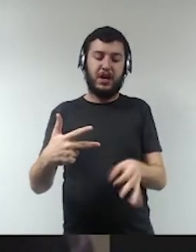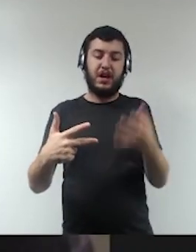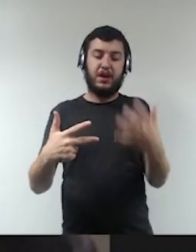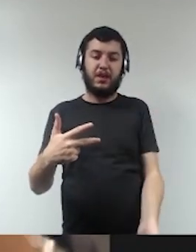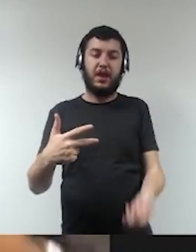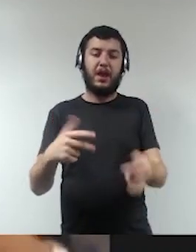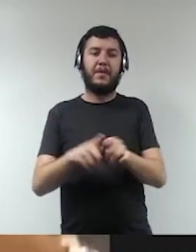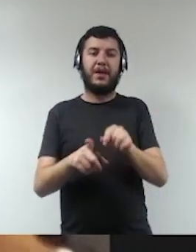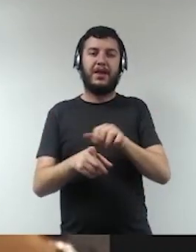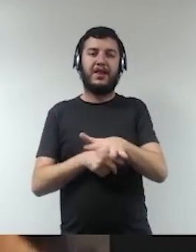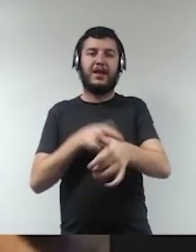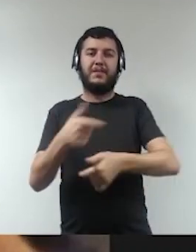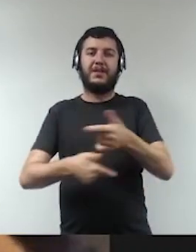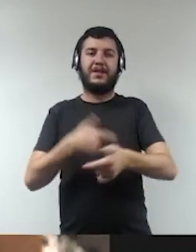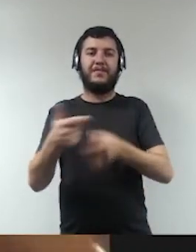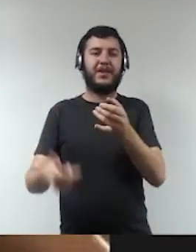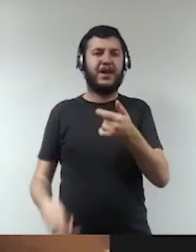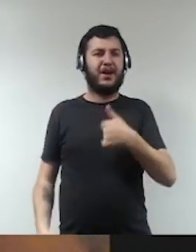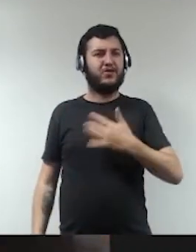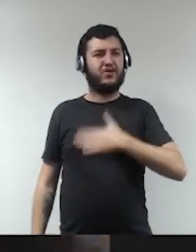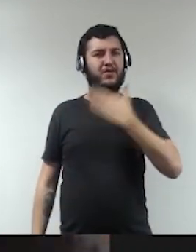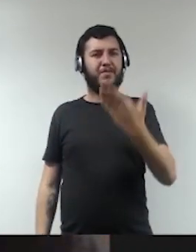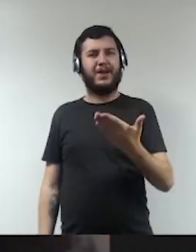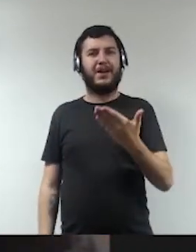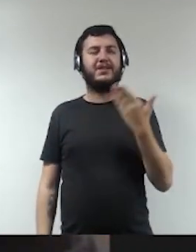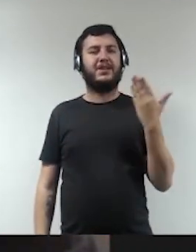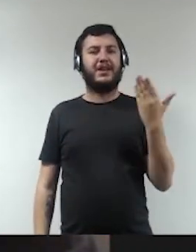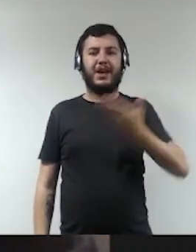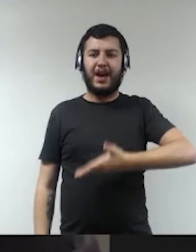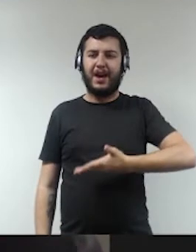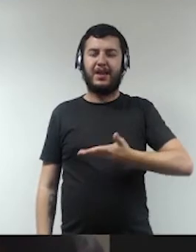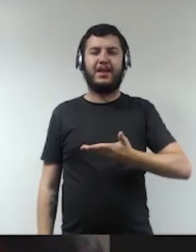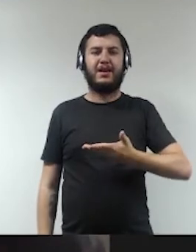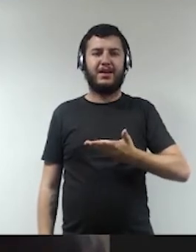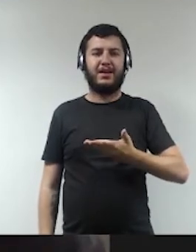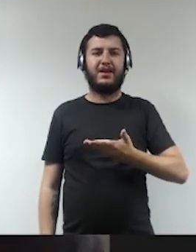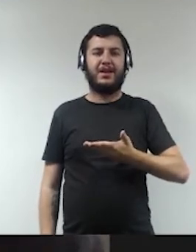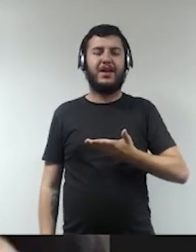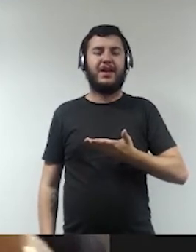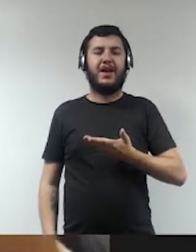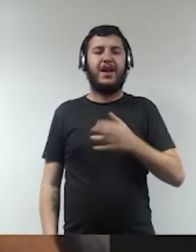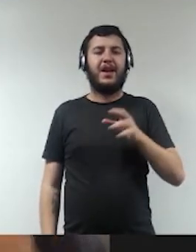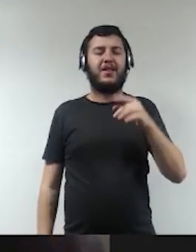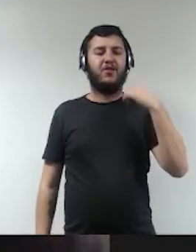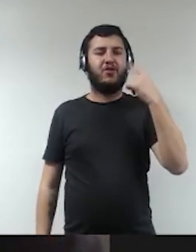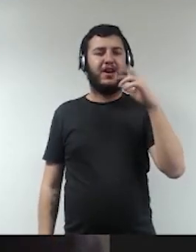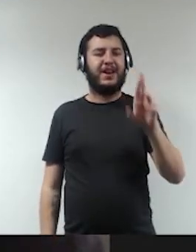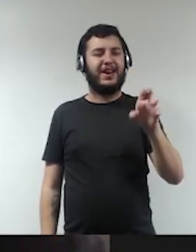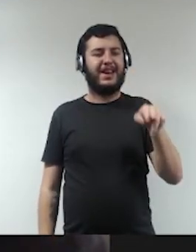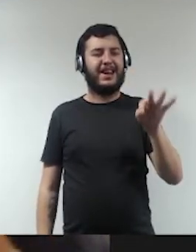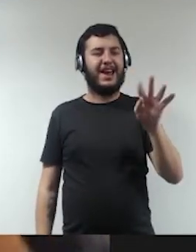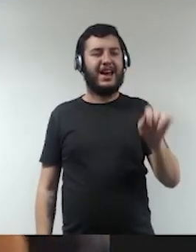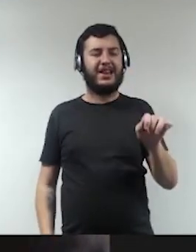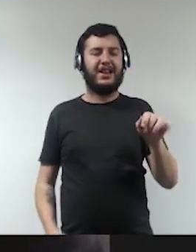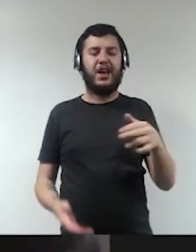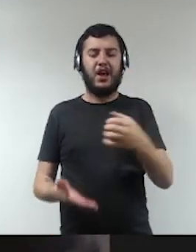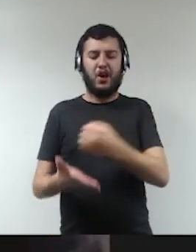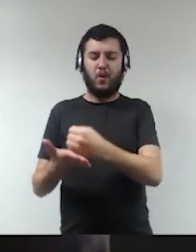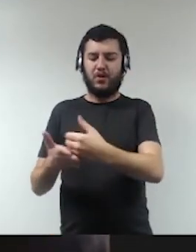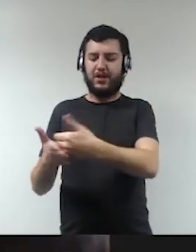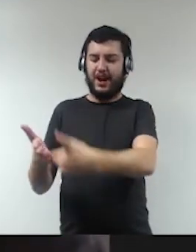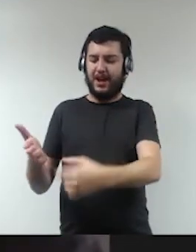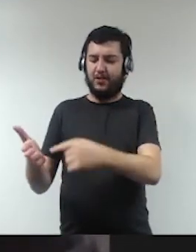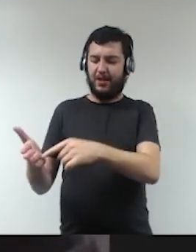Renata dizer que recebeu um contrato prevendo a pandemia, ou seja, as pessoas estão, hoje em dia, se